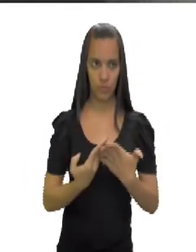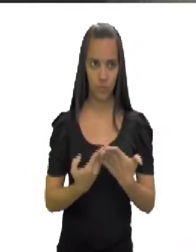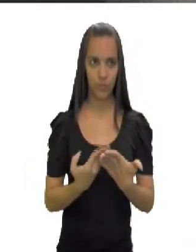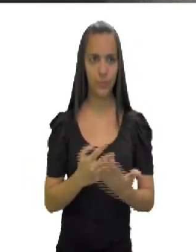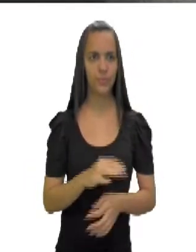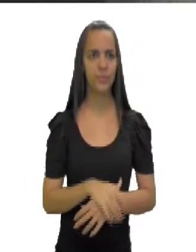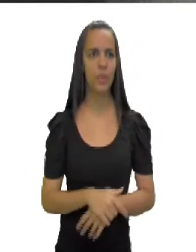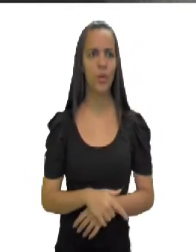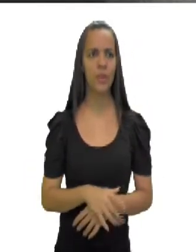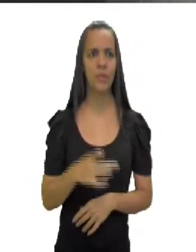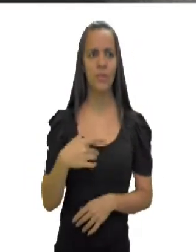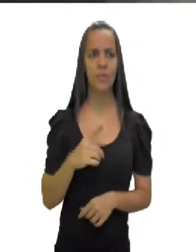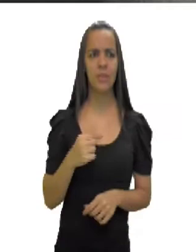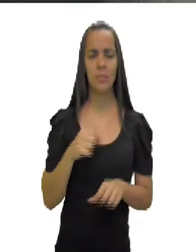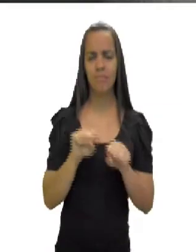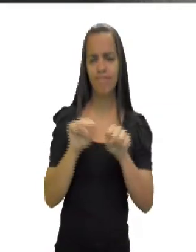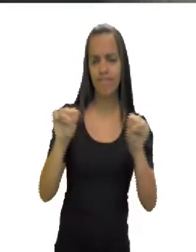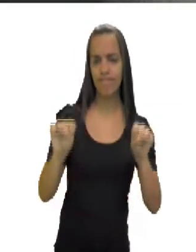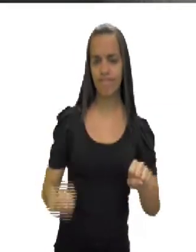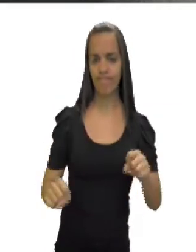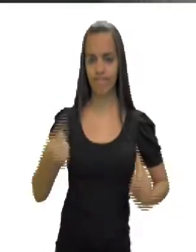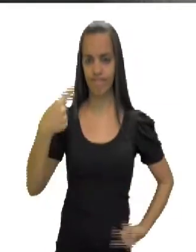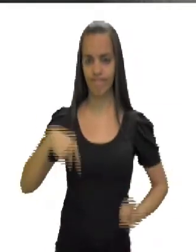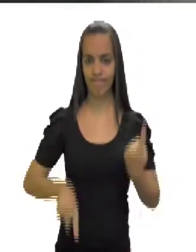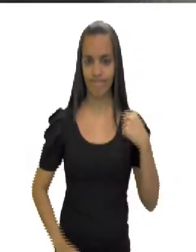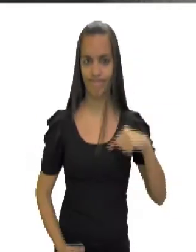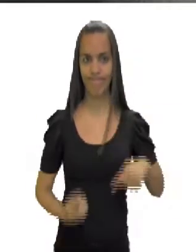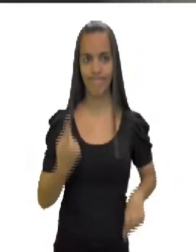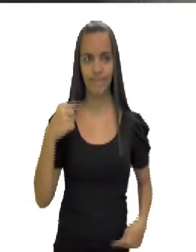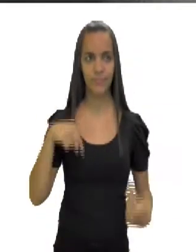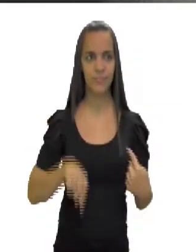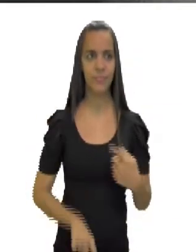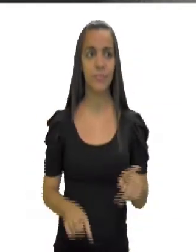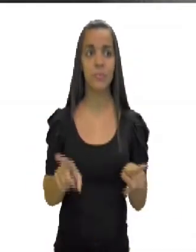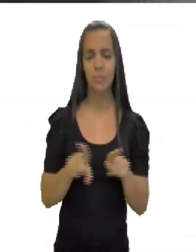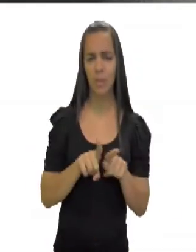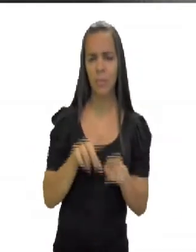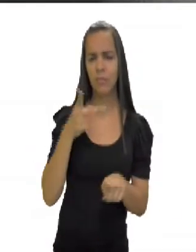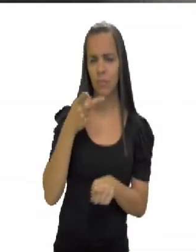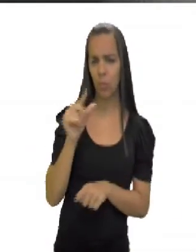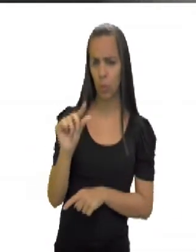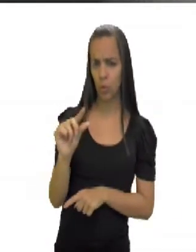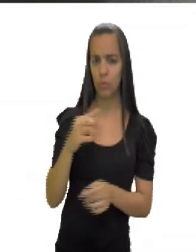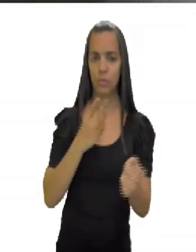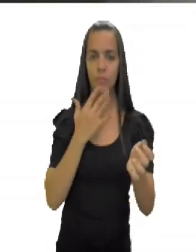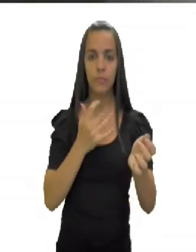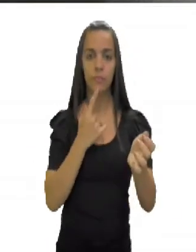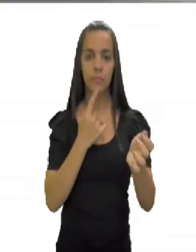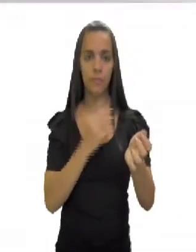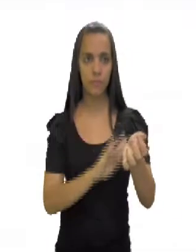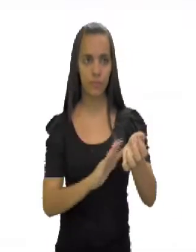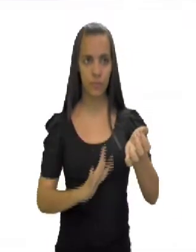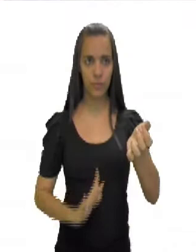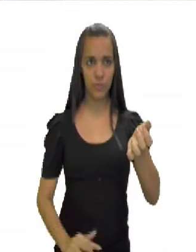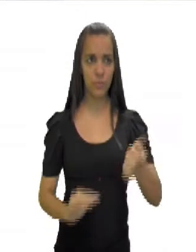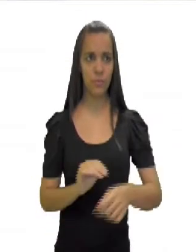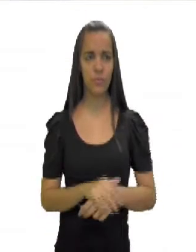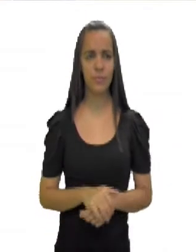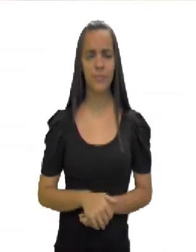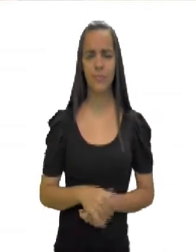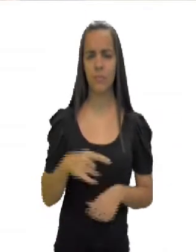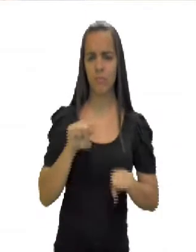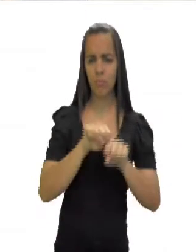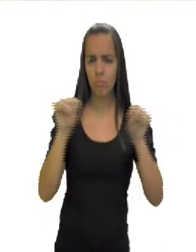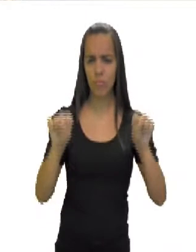anterior, onde falava do sistema circulatório, e hoje nós vamos ver um pouquinho sobre o sangue. O